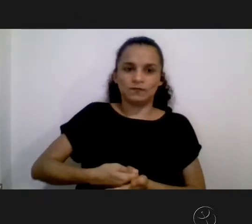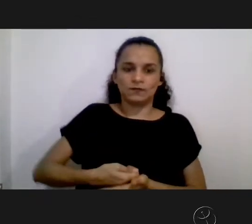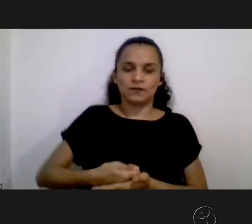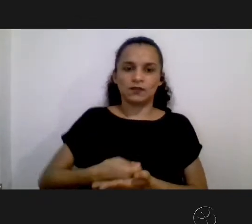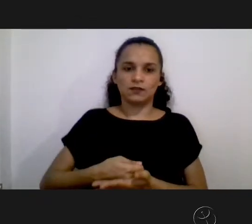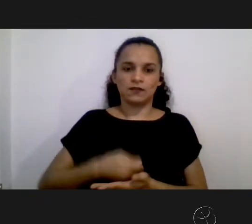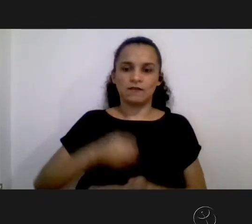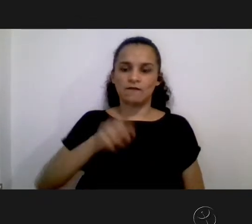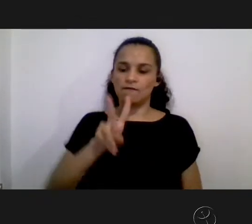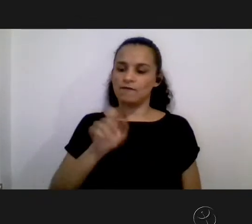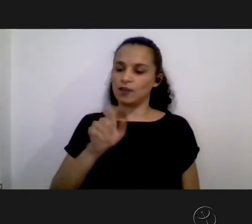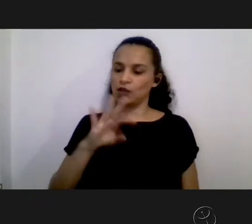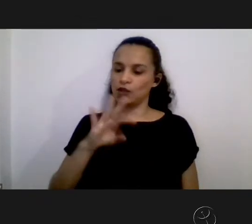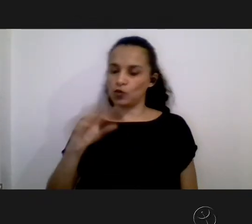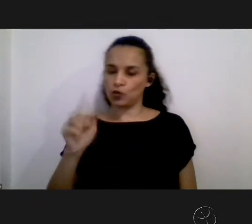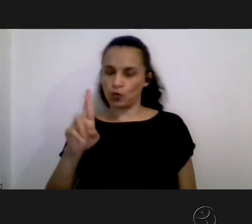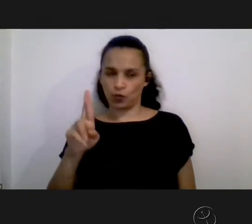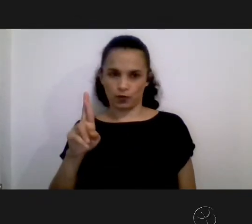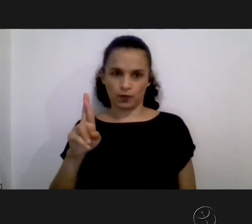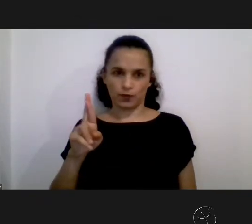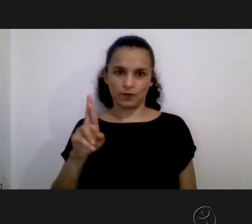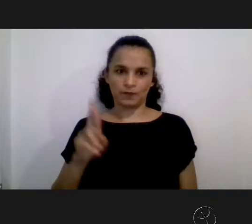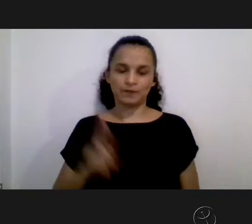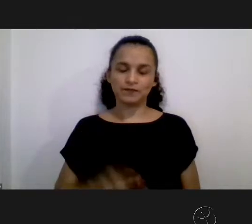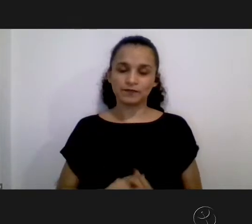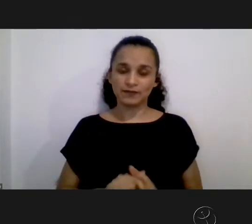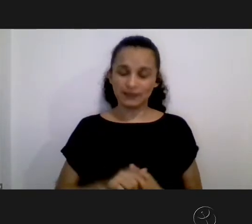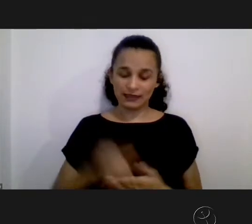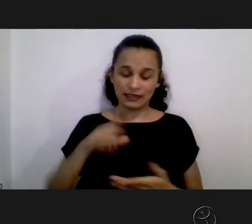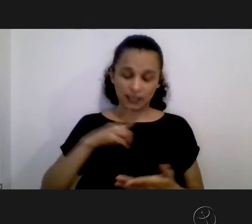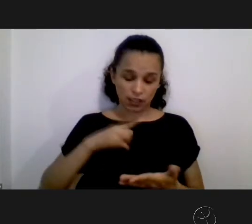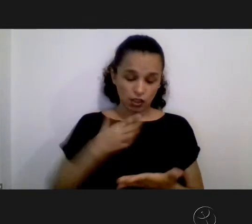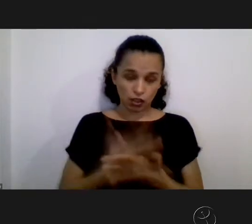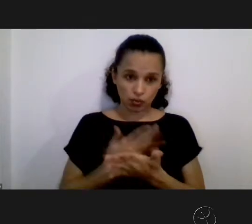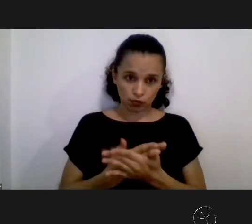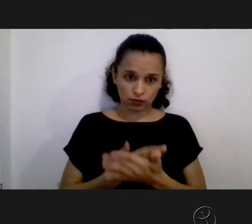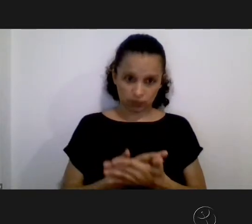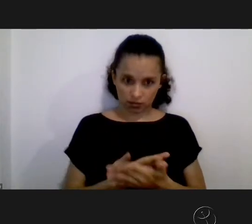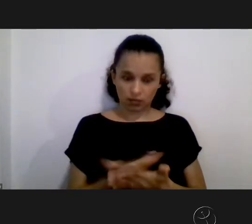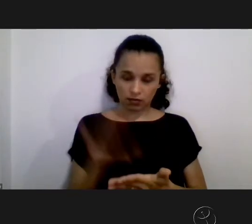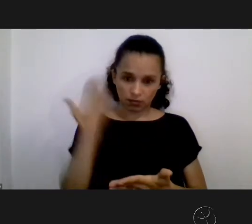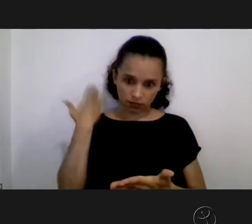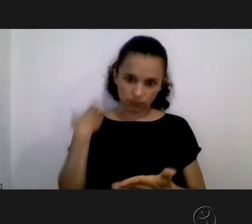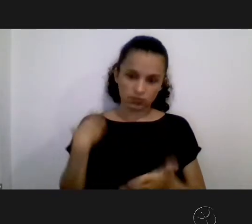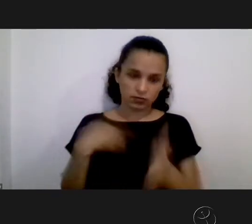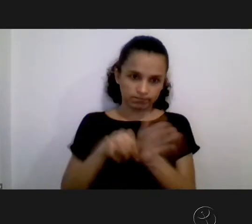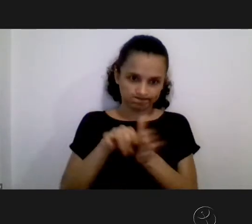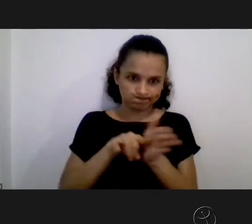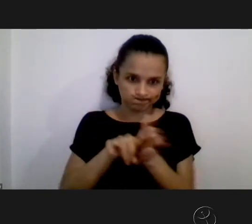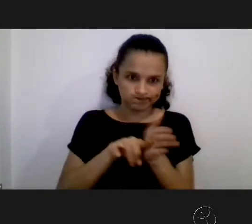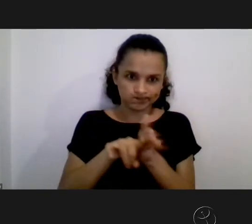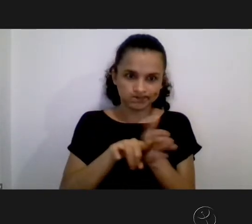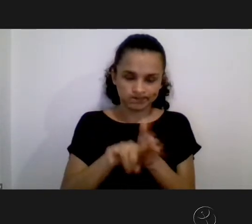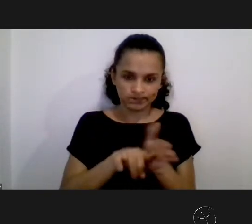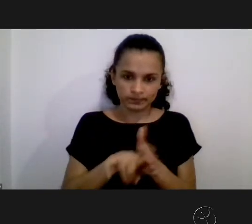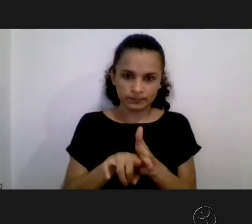Os estudos realizados antes da instalação da pandemia